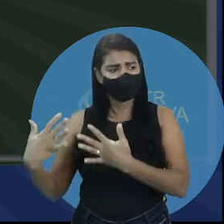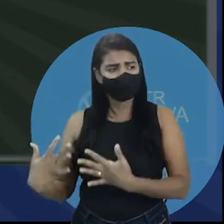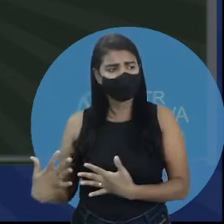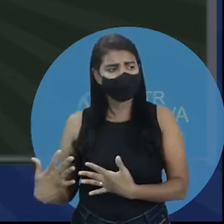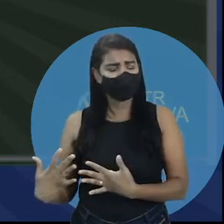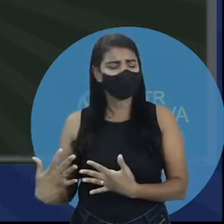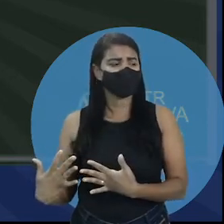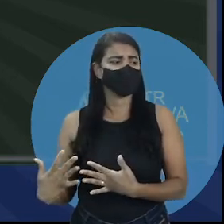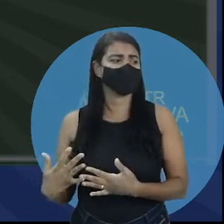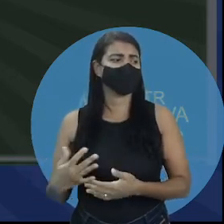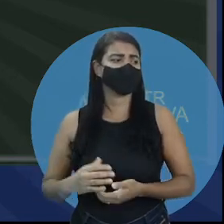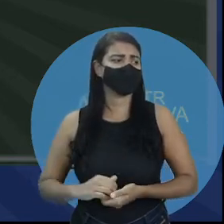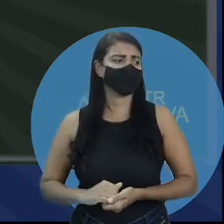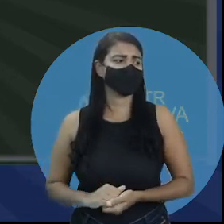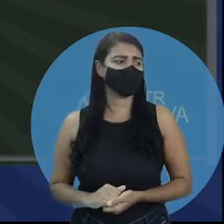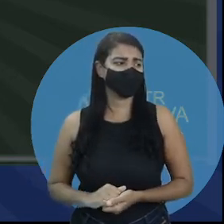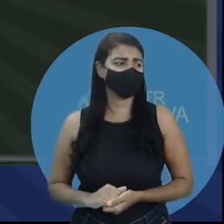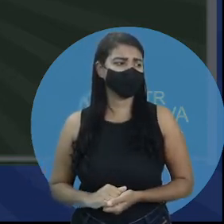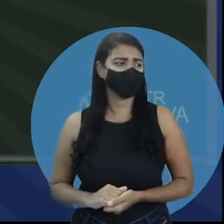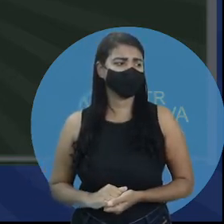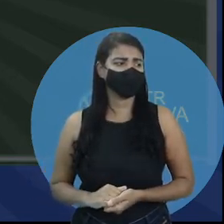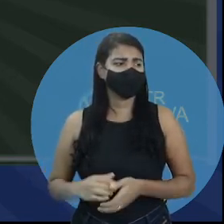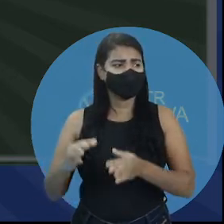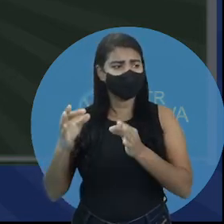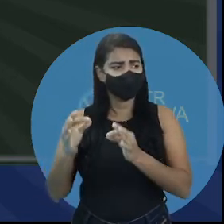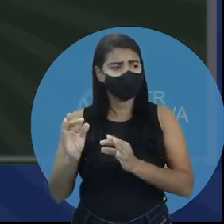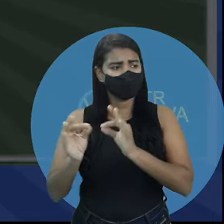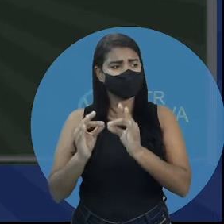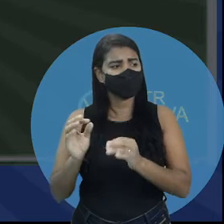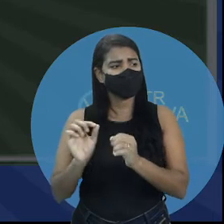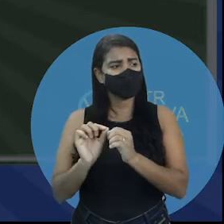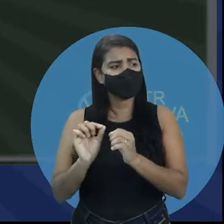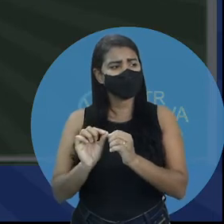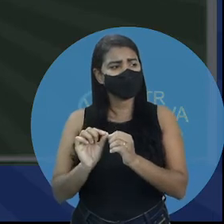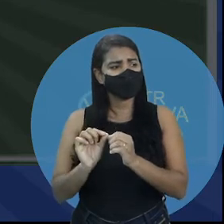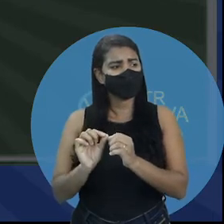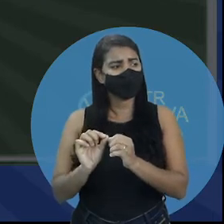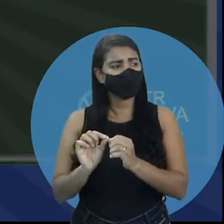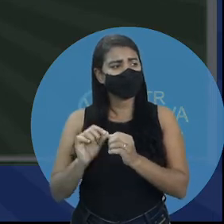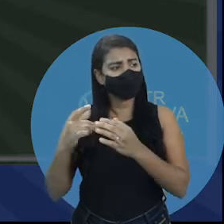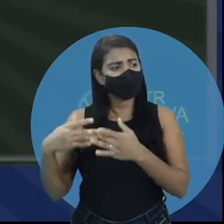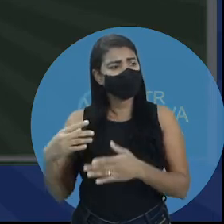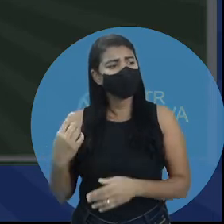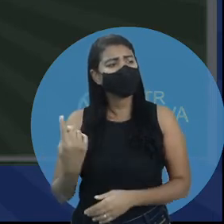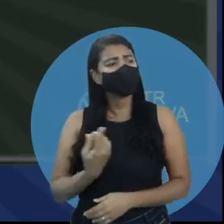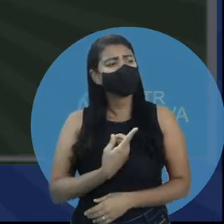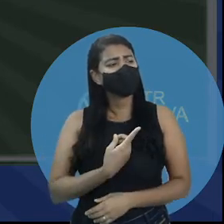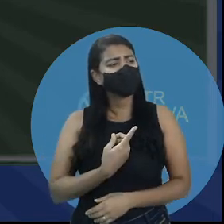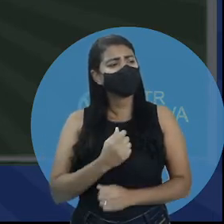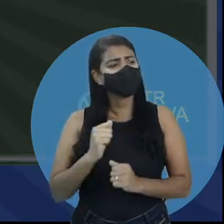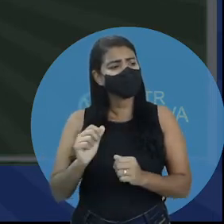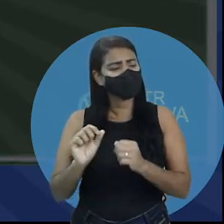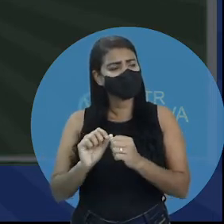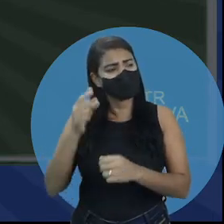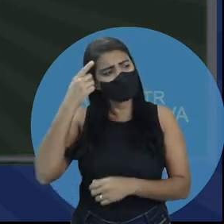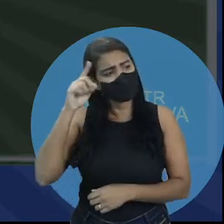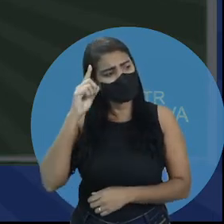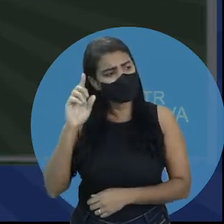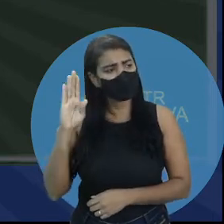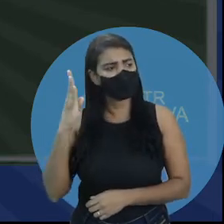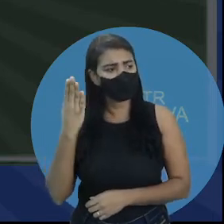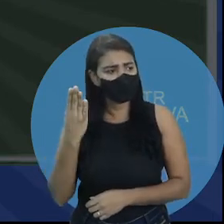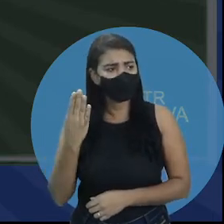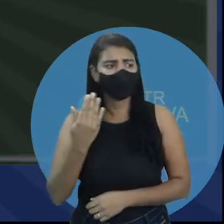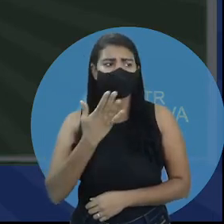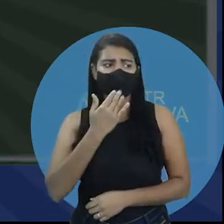sobre os horários corretos de que a gente tem que fazer algumas funções do nosso dia. Ir ao banheiro no horário correto, se